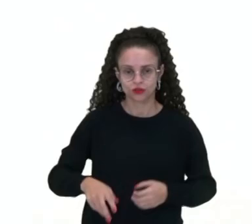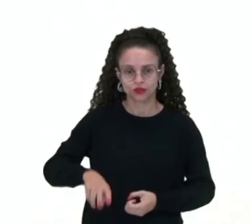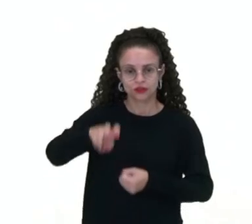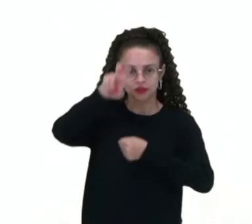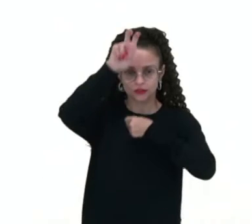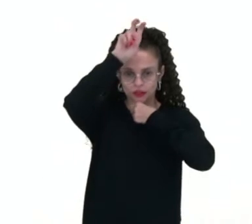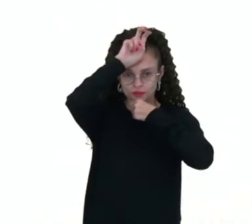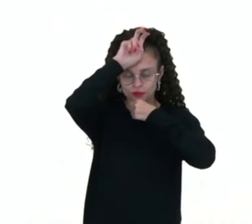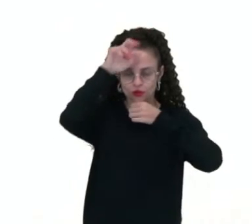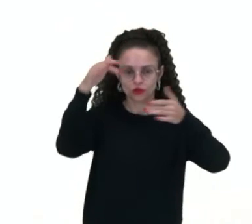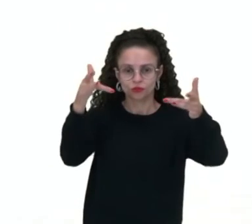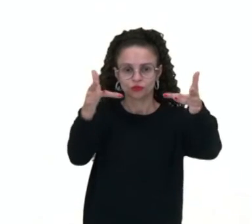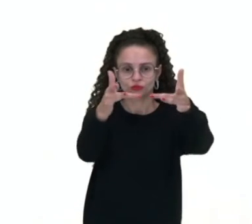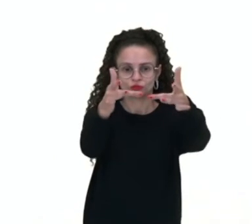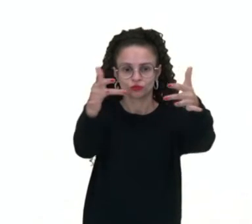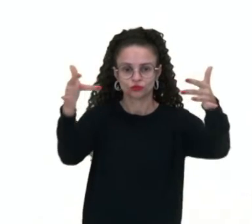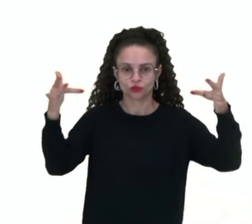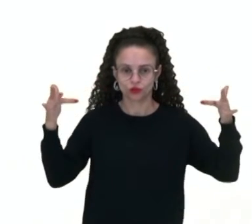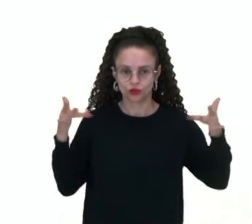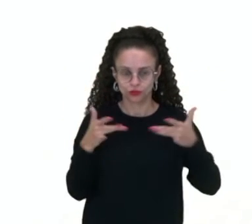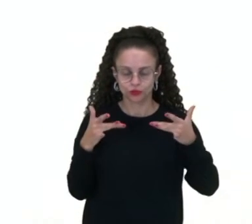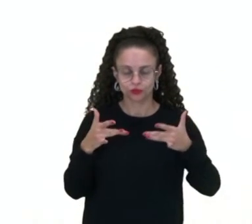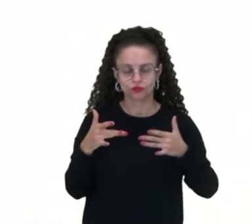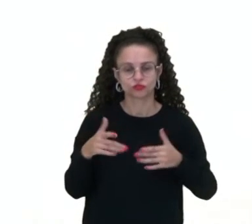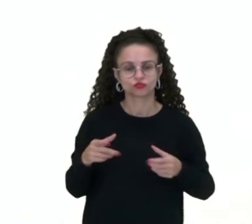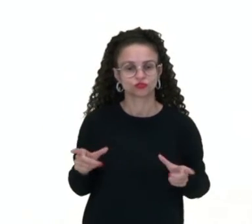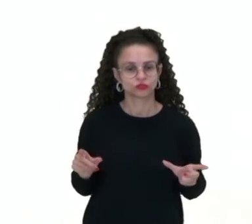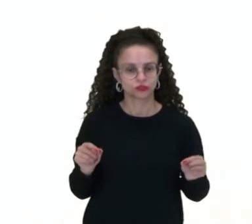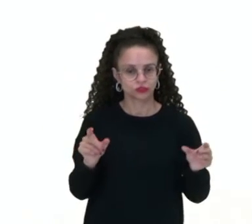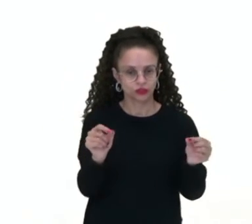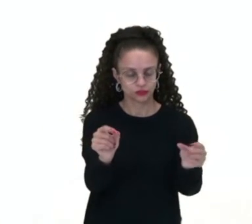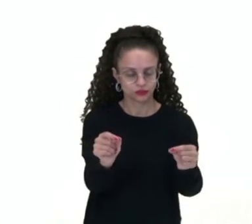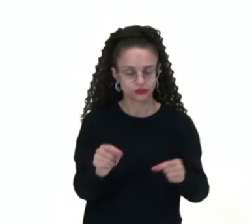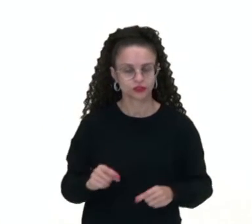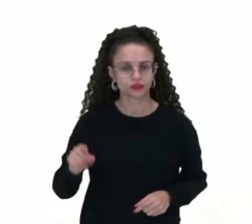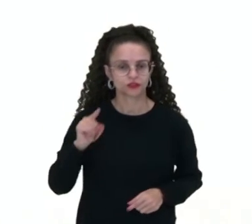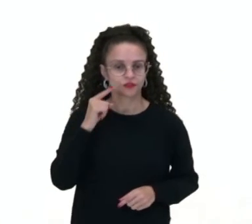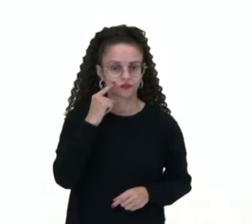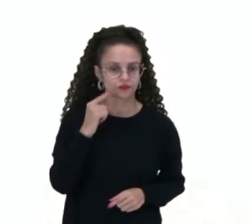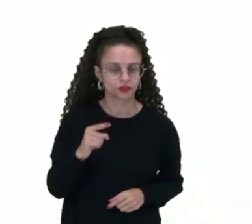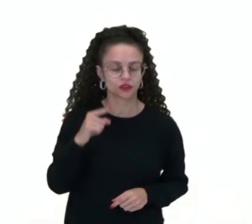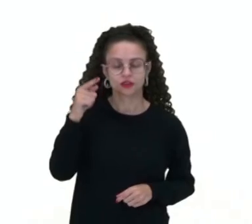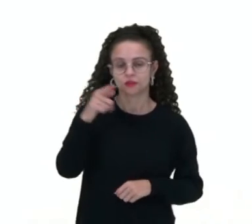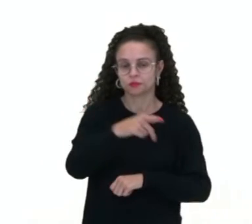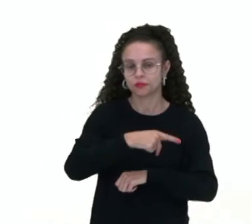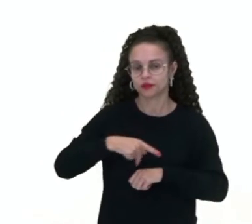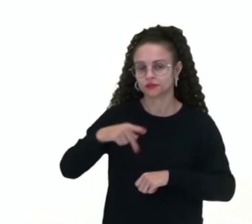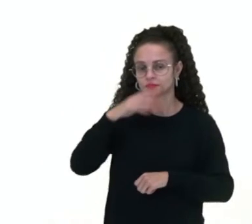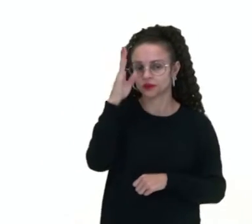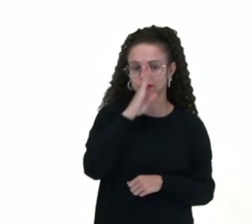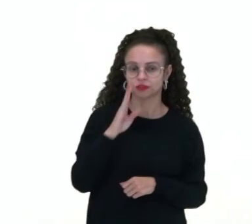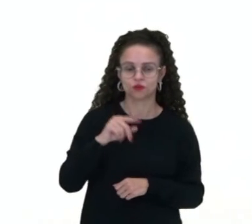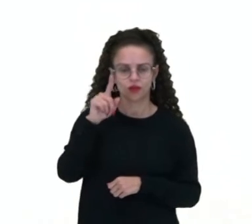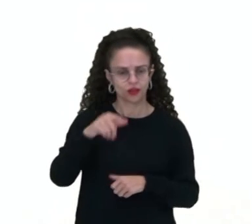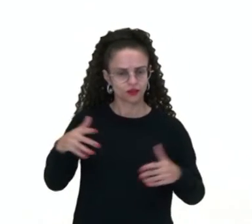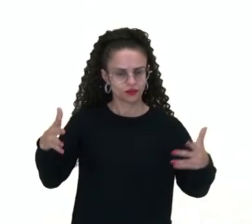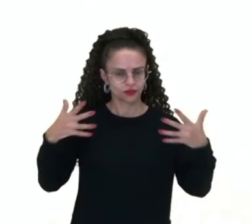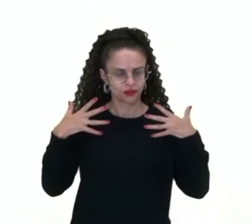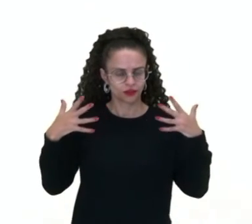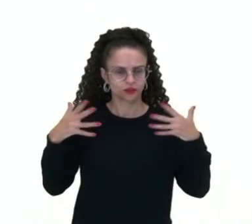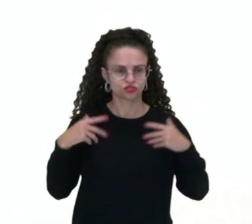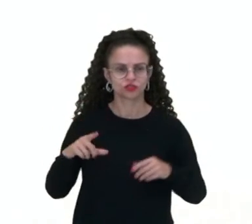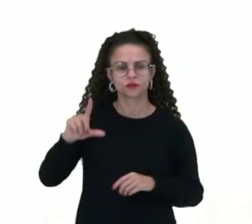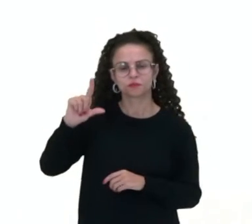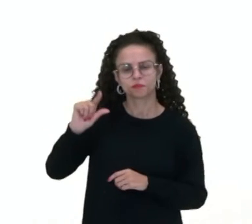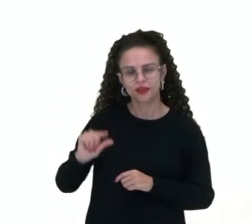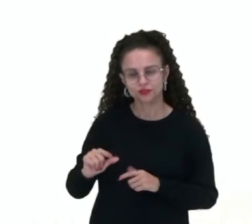linhas tracejadas aí que você está vendo no seu mapa, tá bom? Então o Brasil é um país quente no geral. A menor parte, né, que